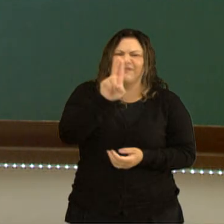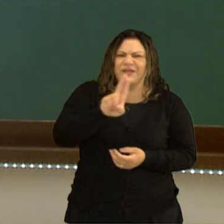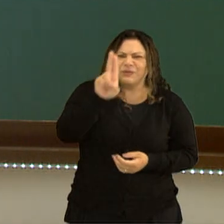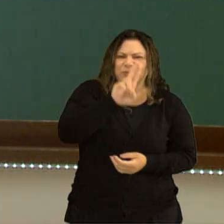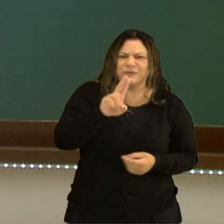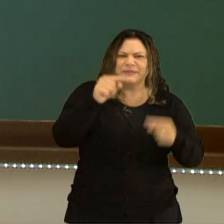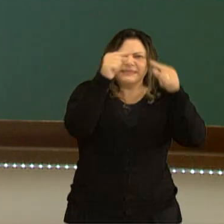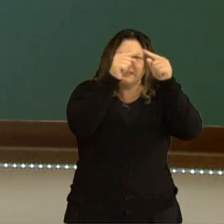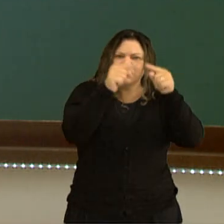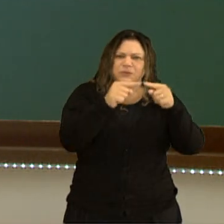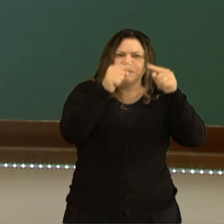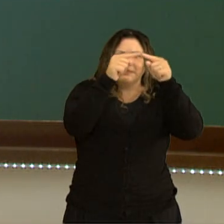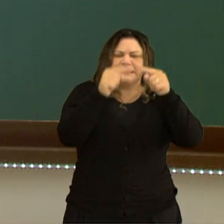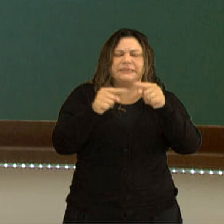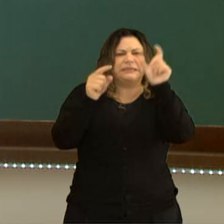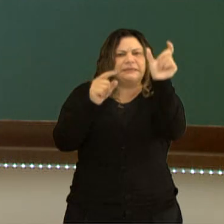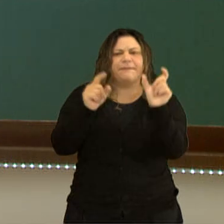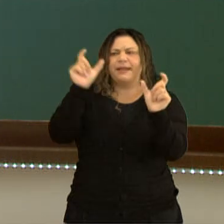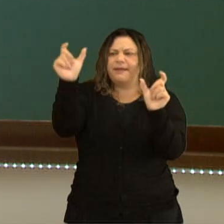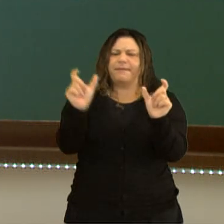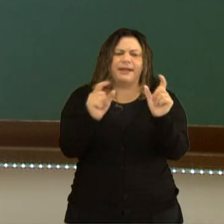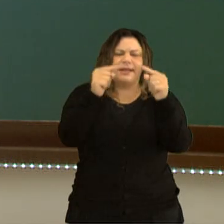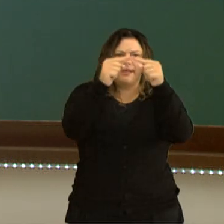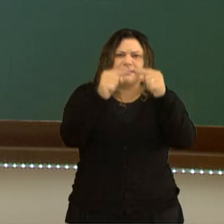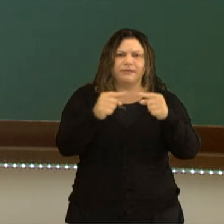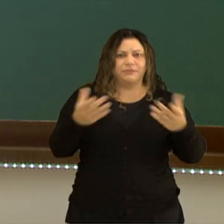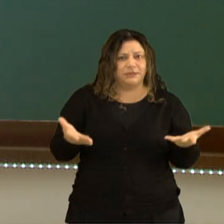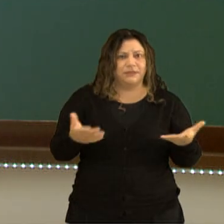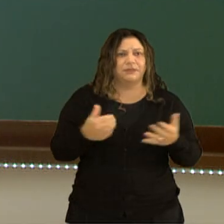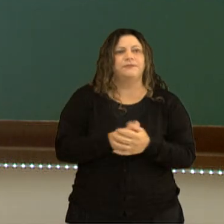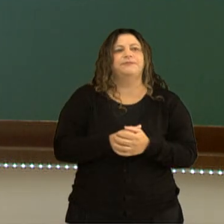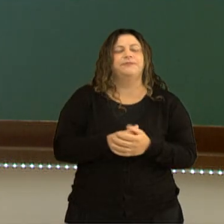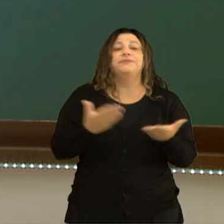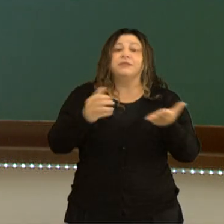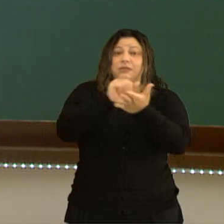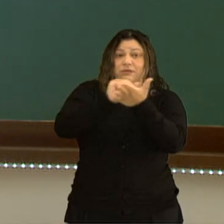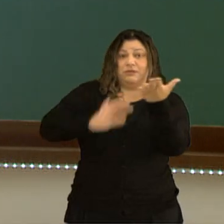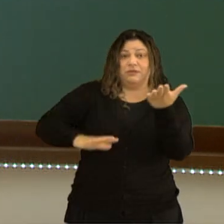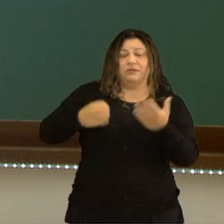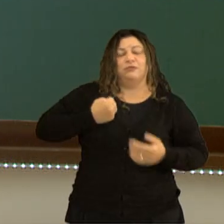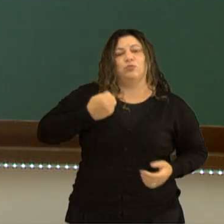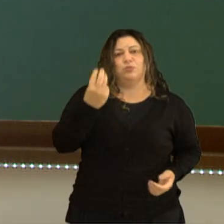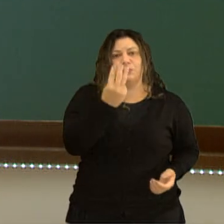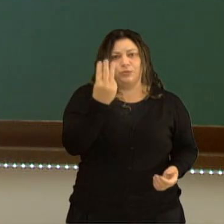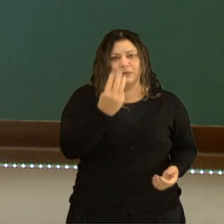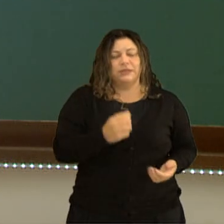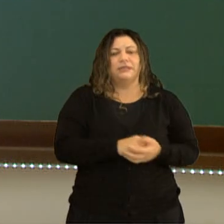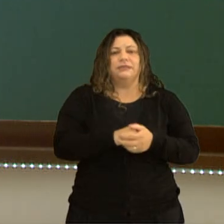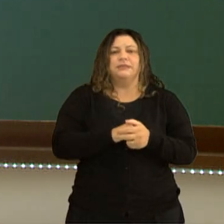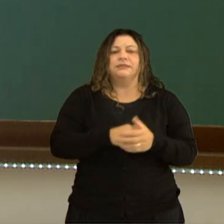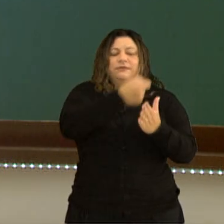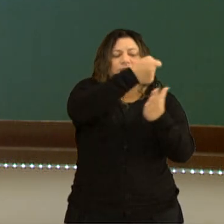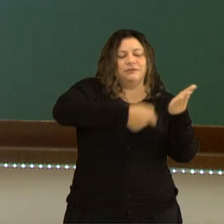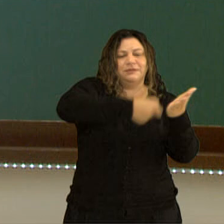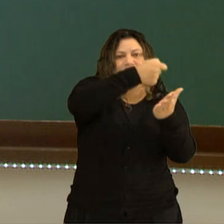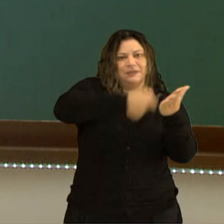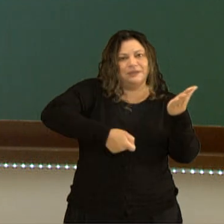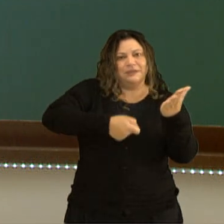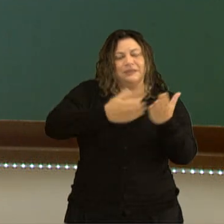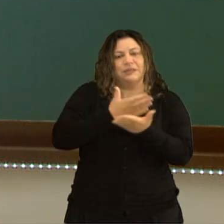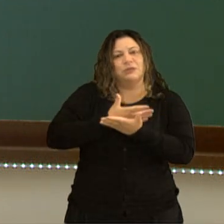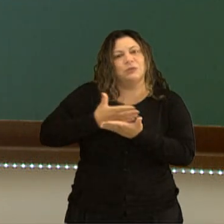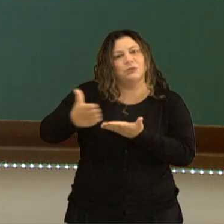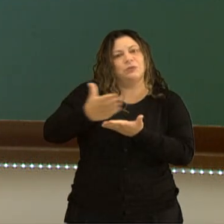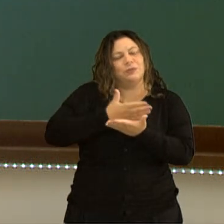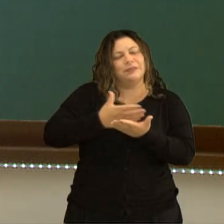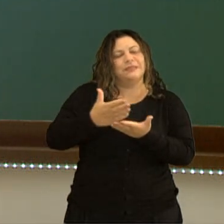rimas ou não? Um poema sem rimas. Para isso, temos a atividade 3. Ou você registra, ou você